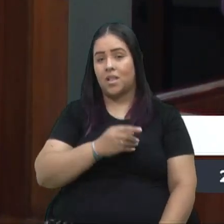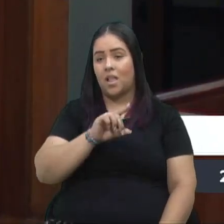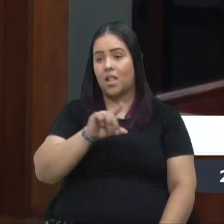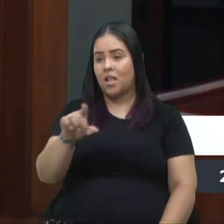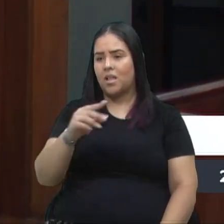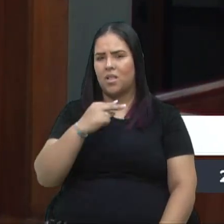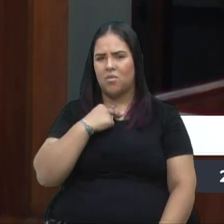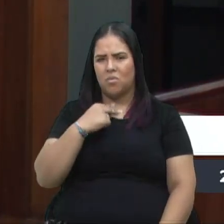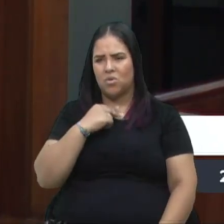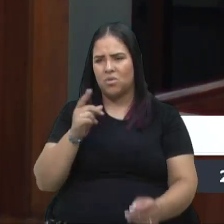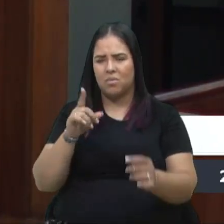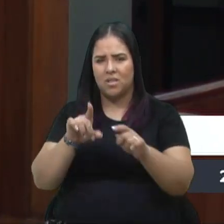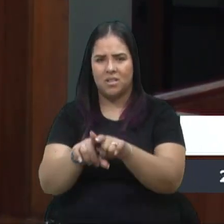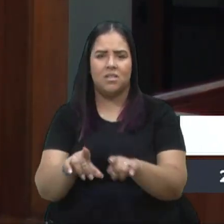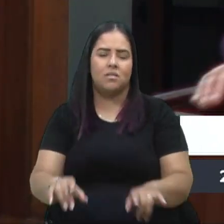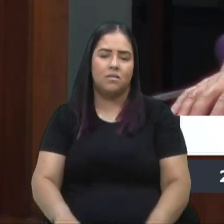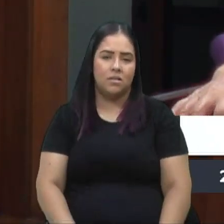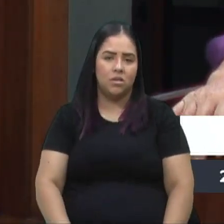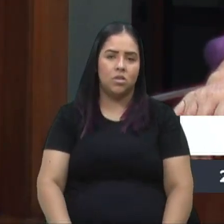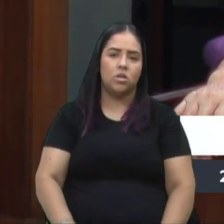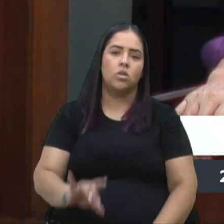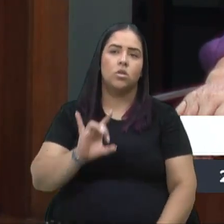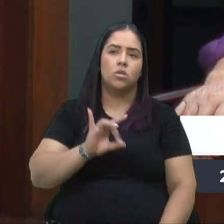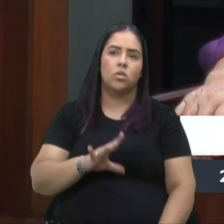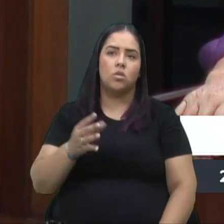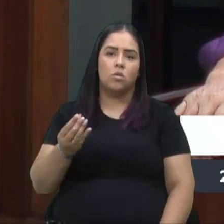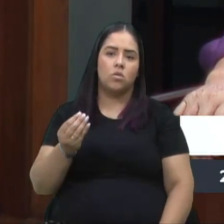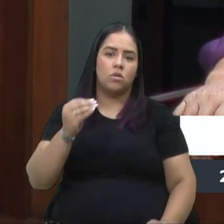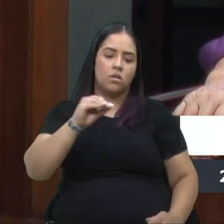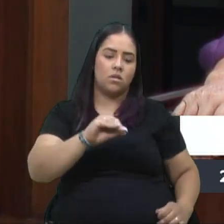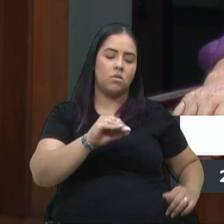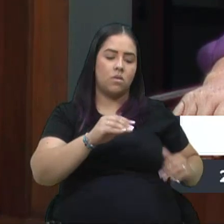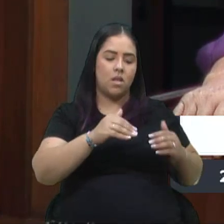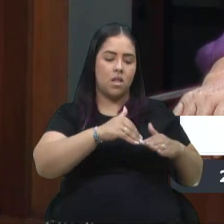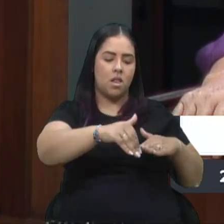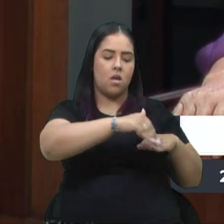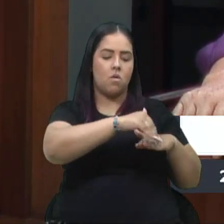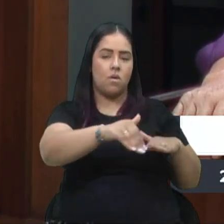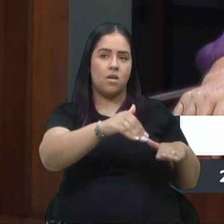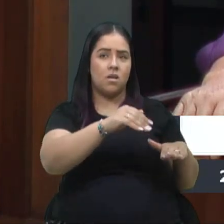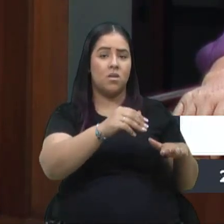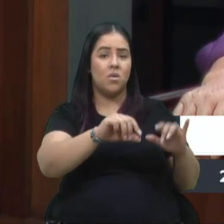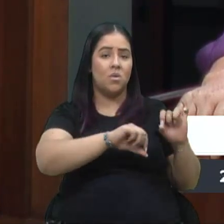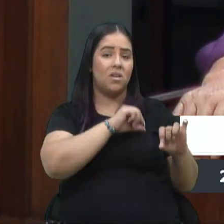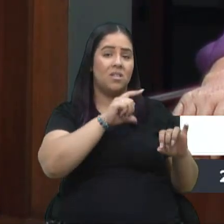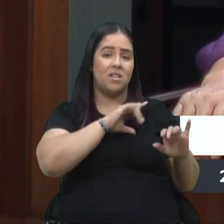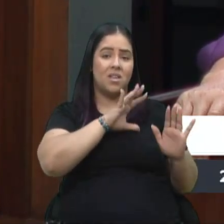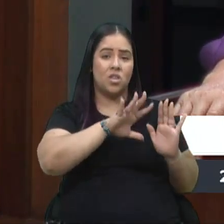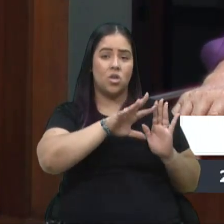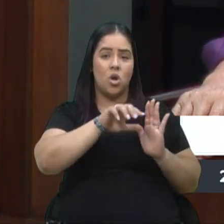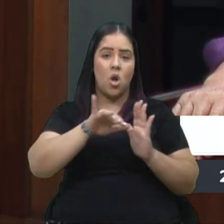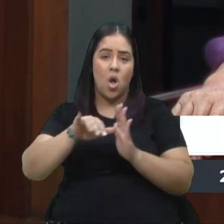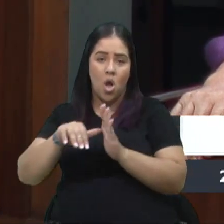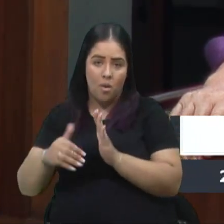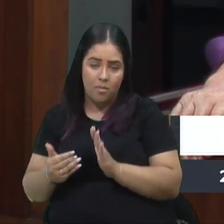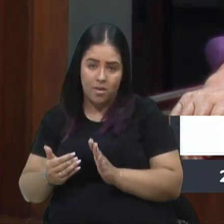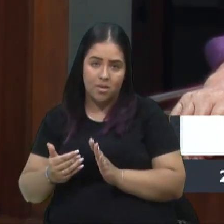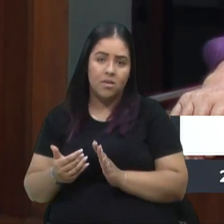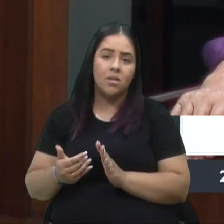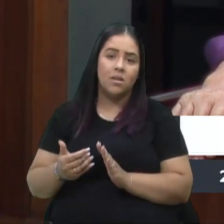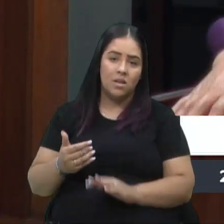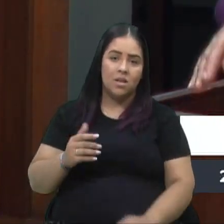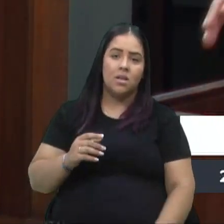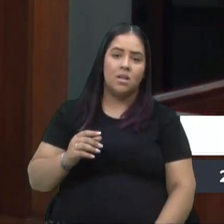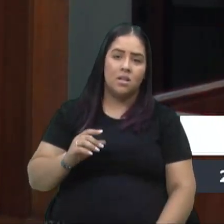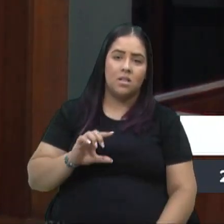por parceria só colocando o hidrômetro aqui na beira da estrada e com a roupa alheira que tem dos hidrômetros logo logo